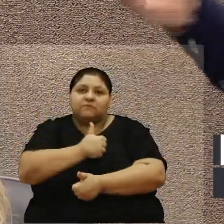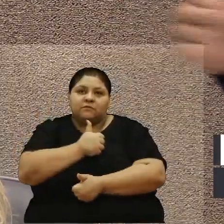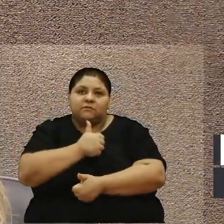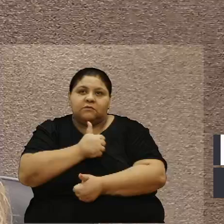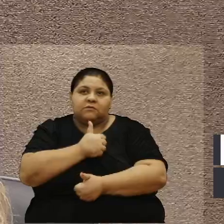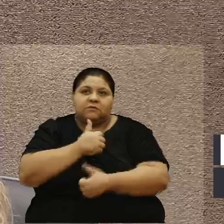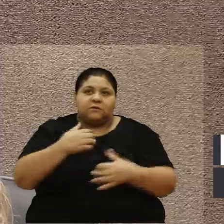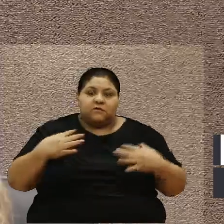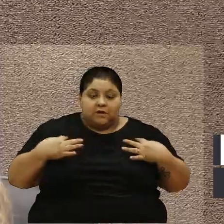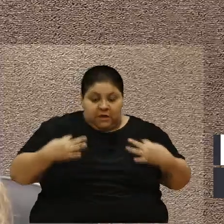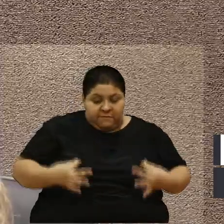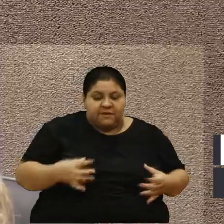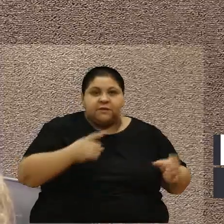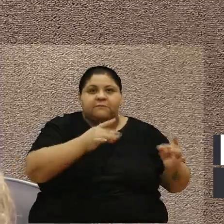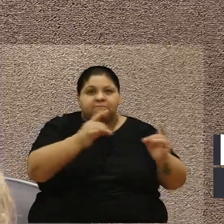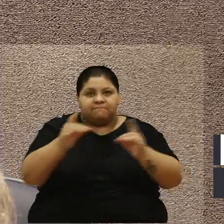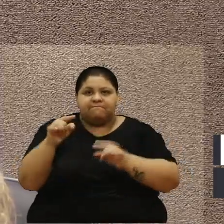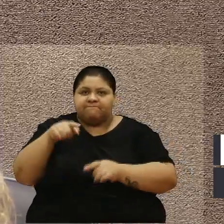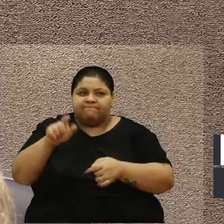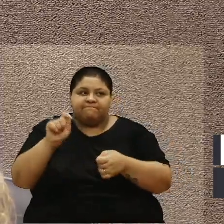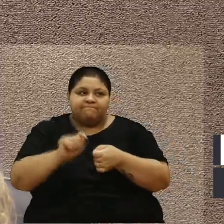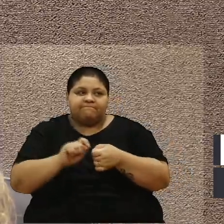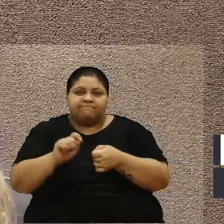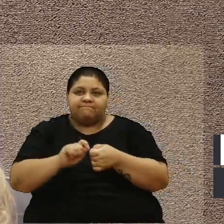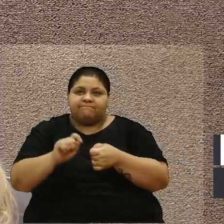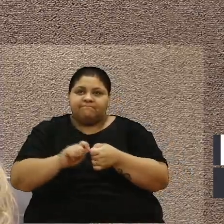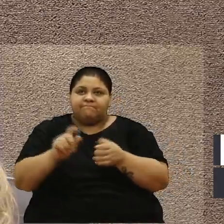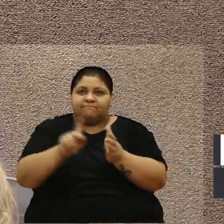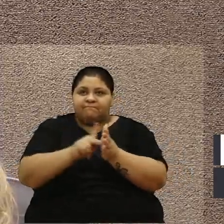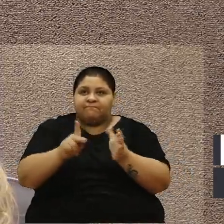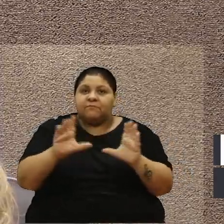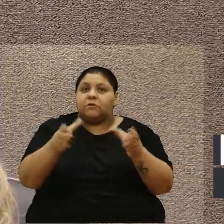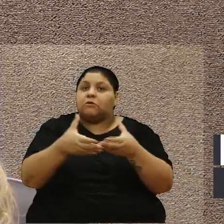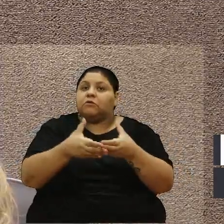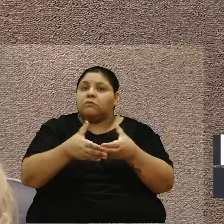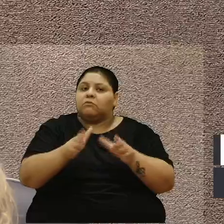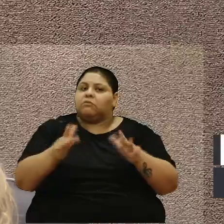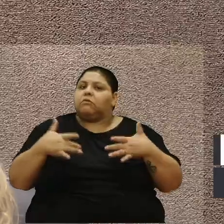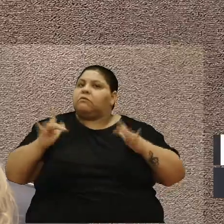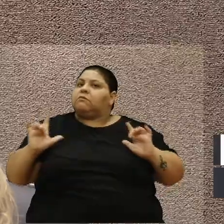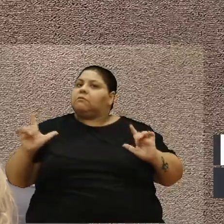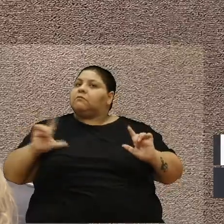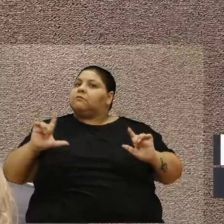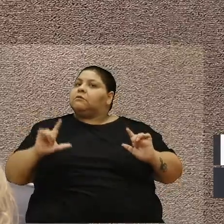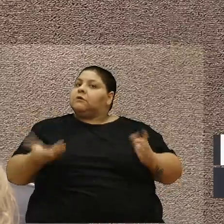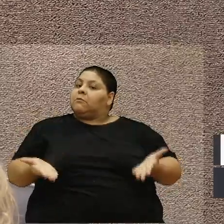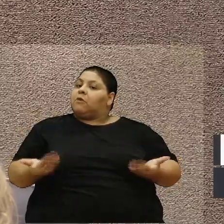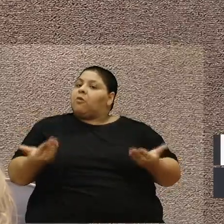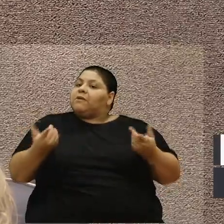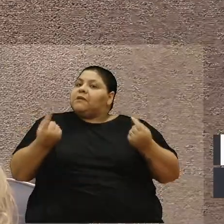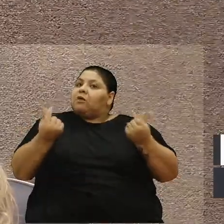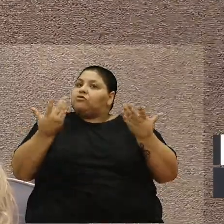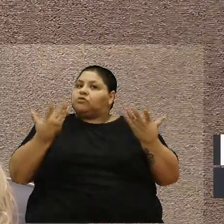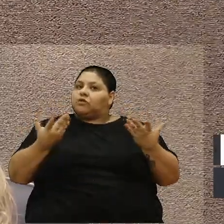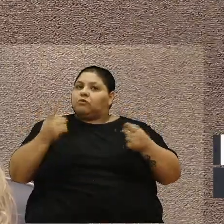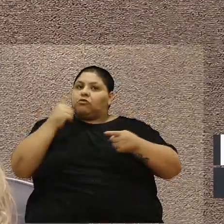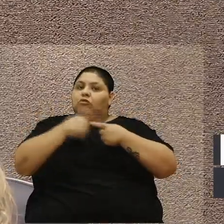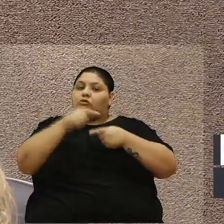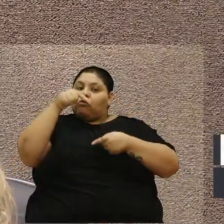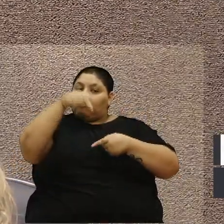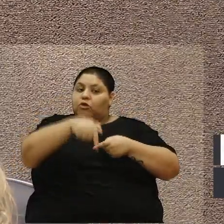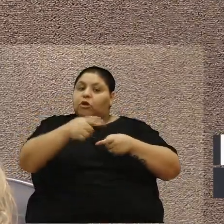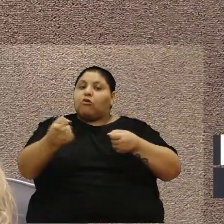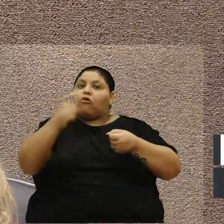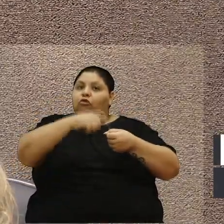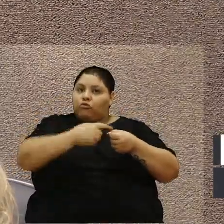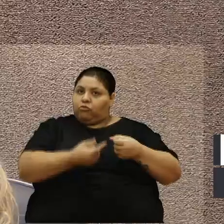camisas vendidas e tal. Isso vai fazer com que o próprio clube diga, opa, temos que aumentar o recurso, porque aqui está dando um